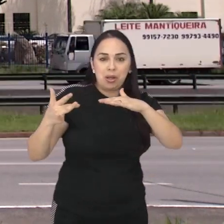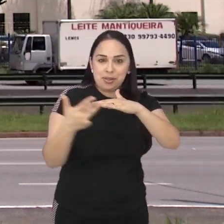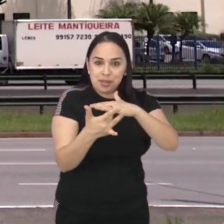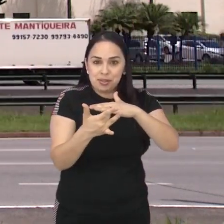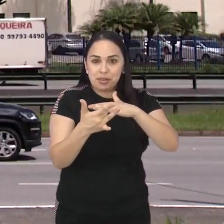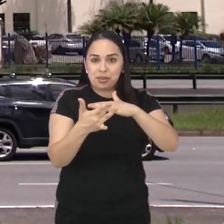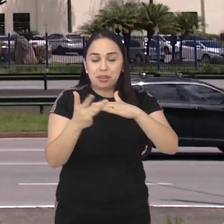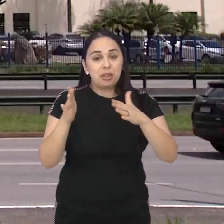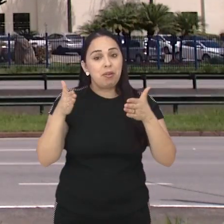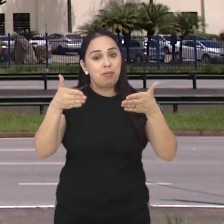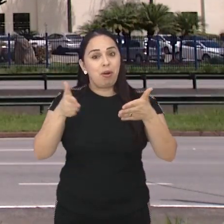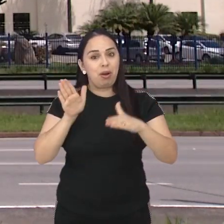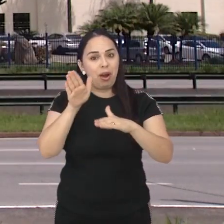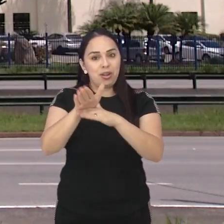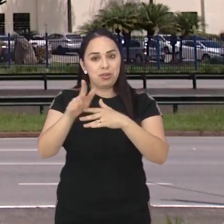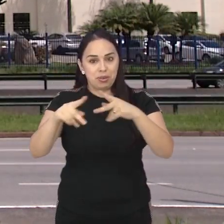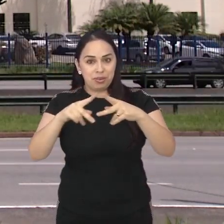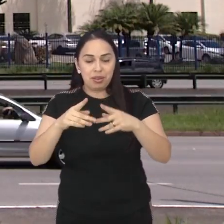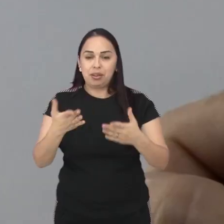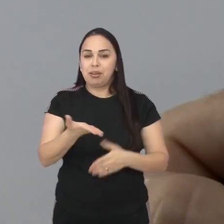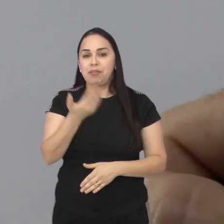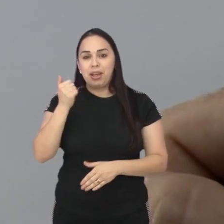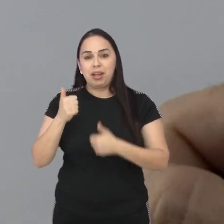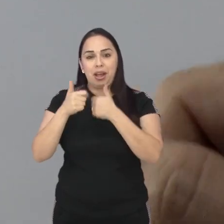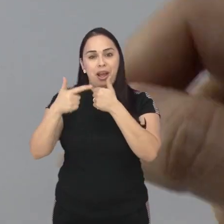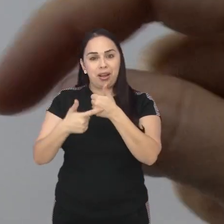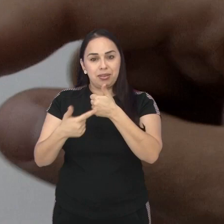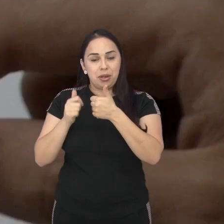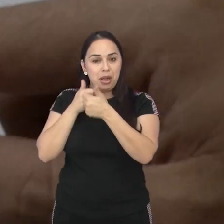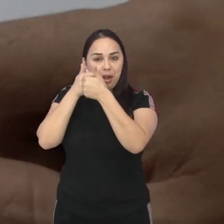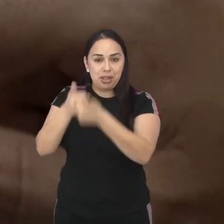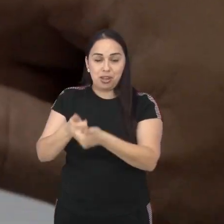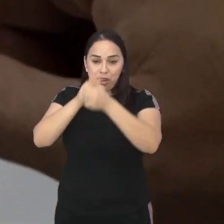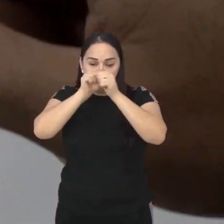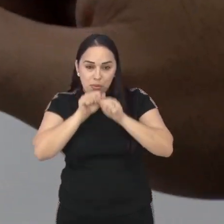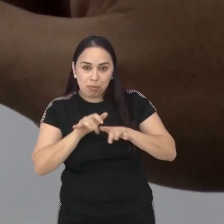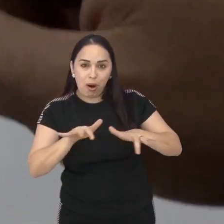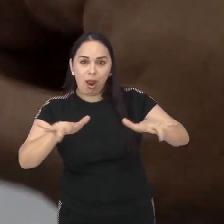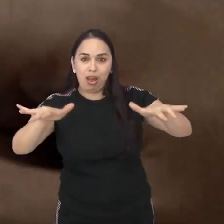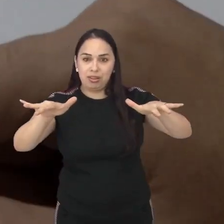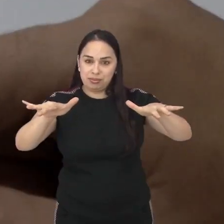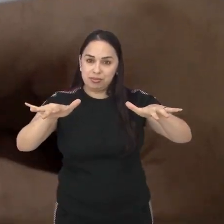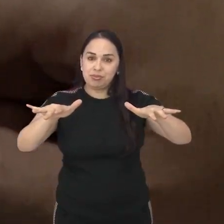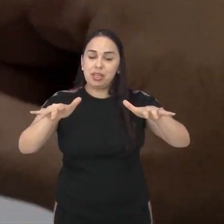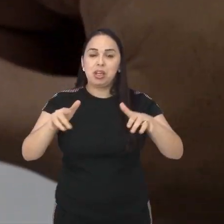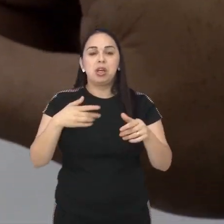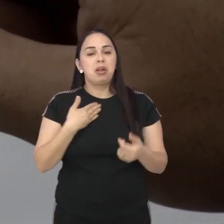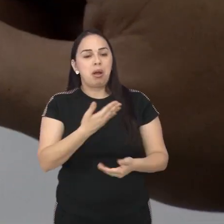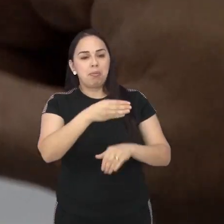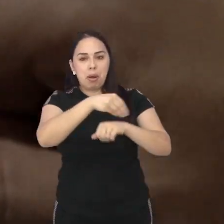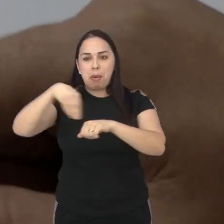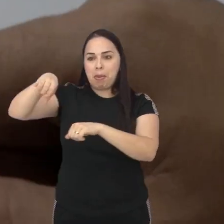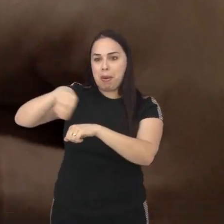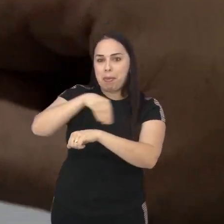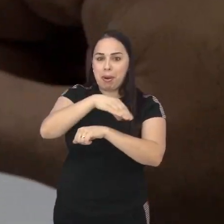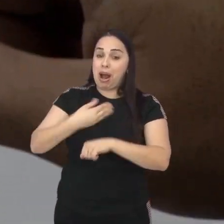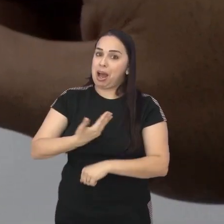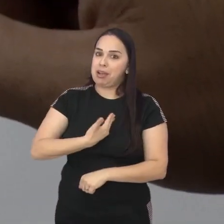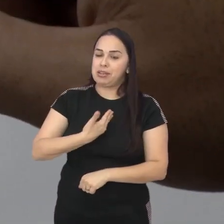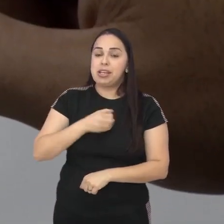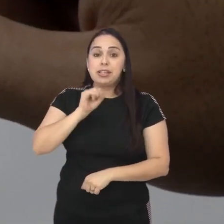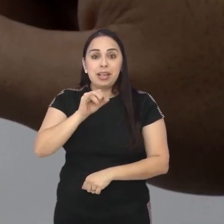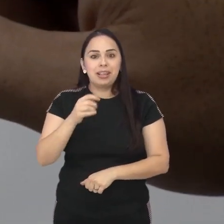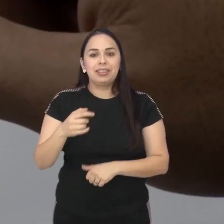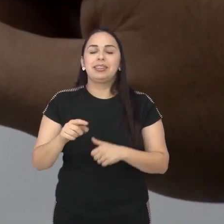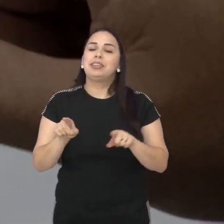nossos canais voltados para a população, participe, acompanhe e divulgue o trabalho dos vereadores com os amigos e com a sua